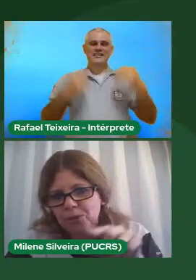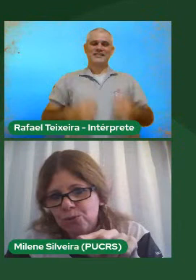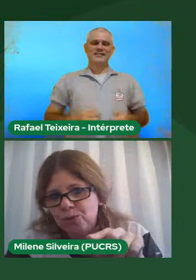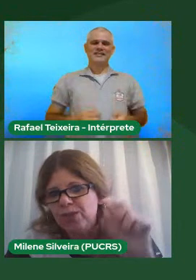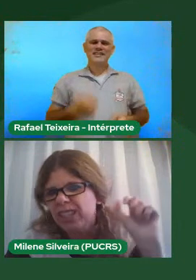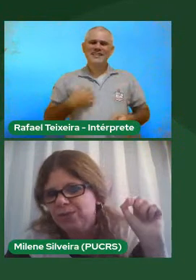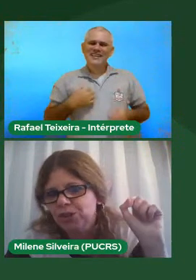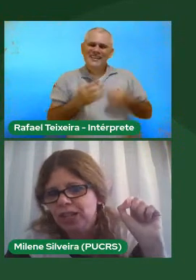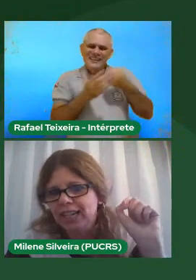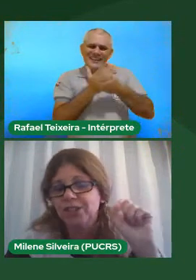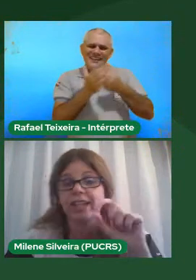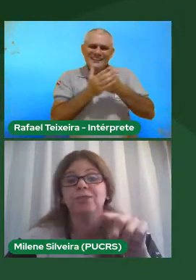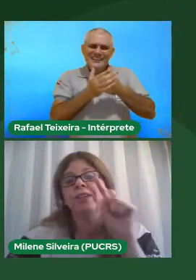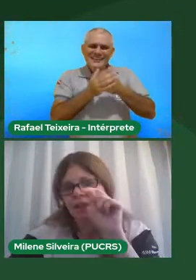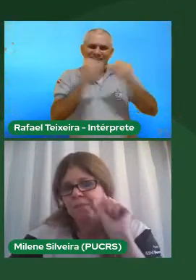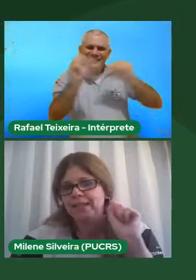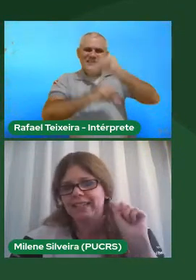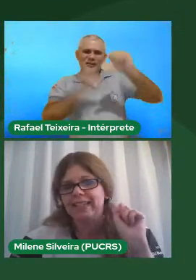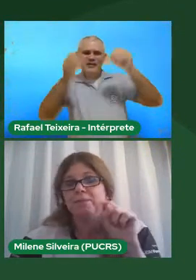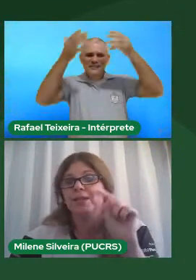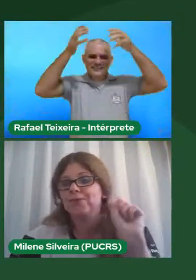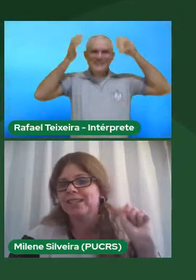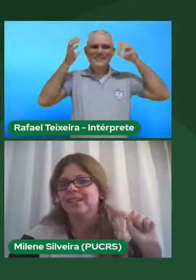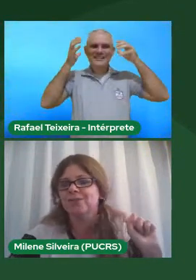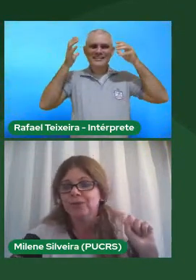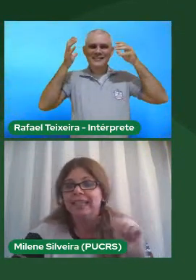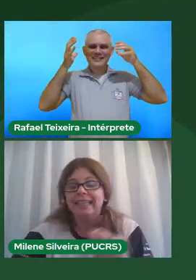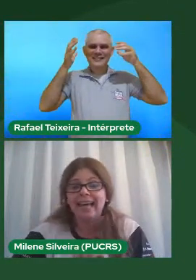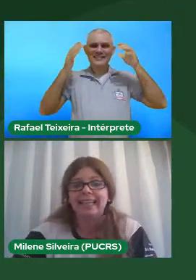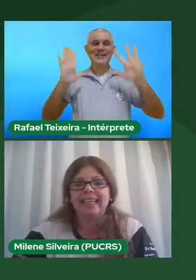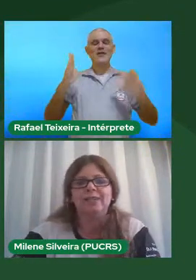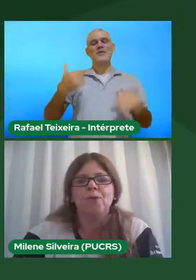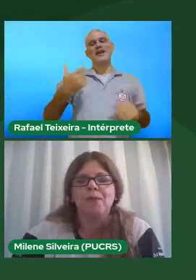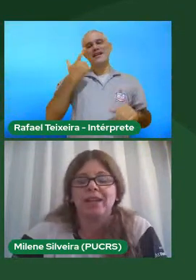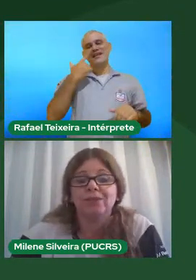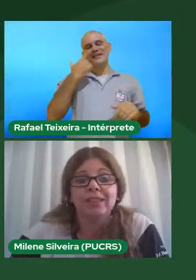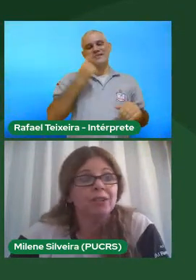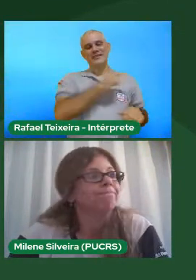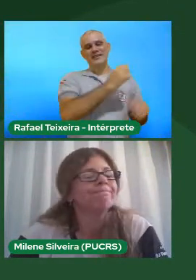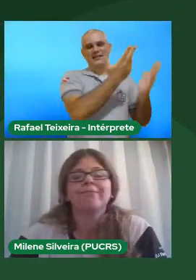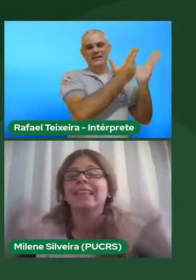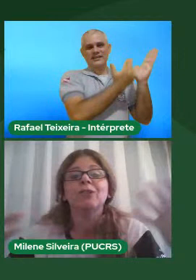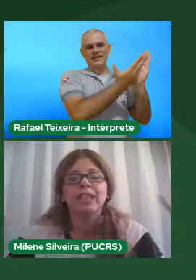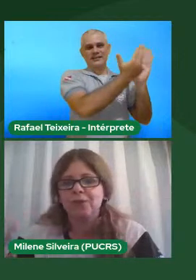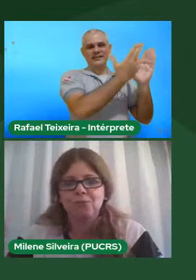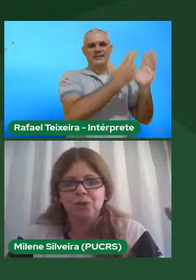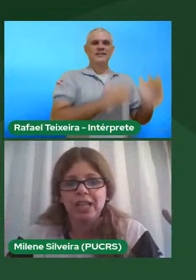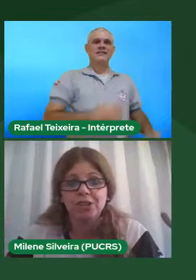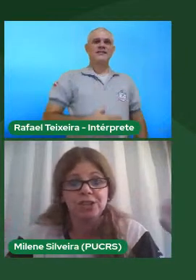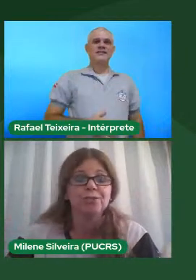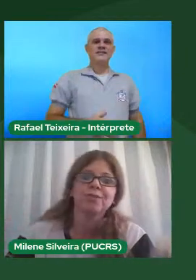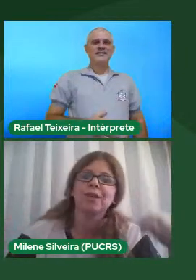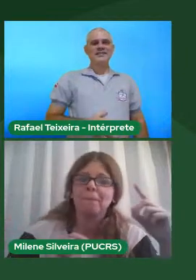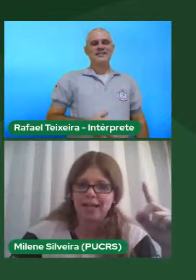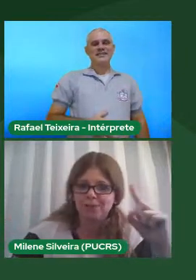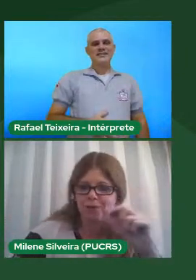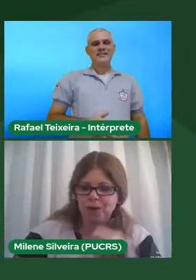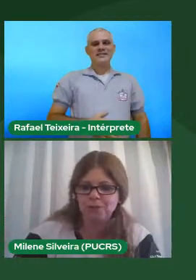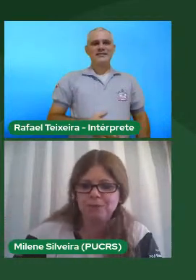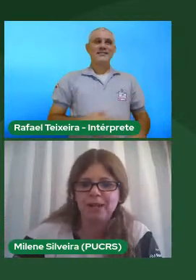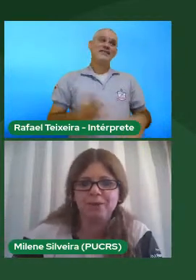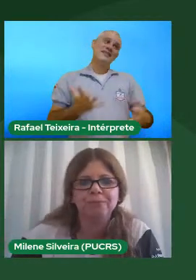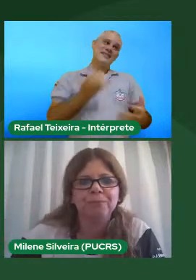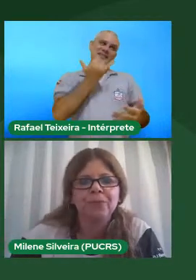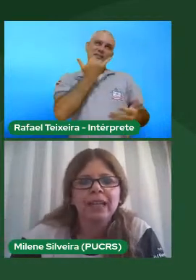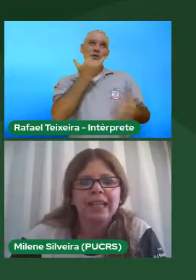de cabelos curtos, vocês não vão enxergar direito, mas ali é a minha versão naquele momento. Então, não tenho muitos registros, mas foi o